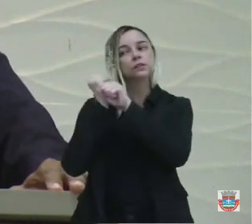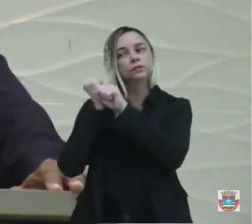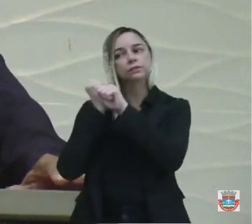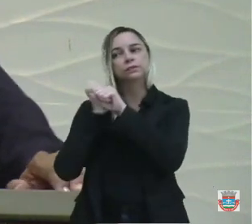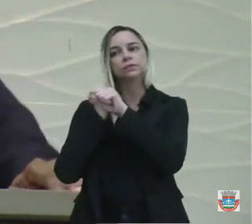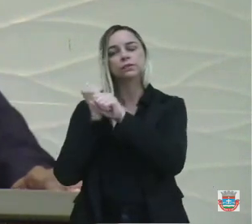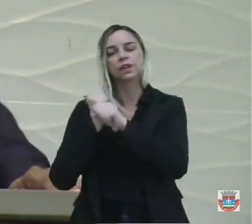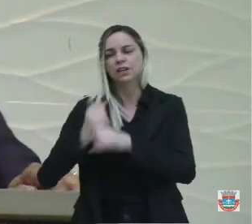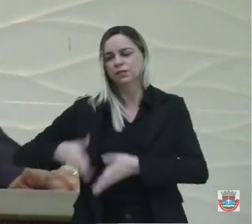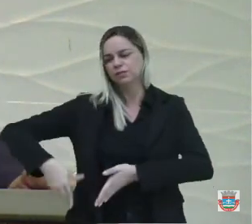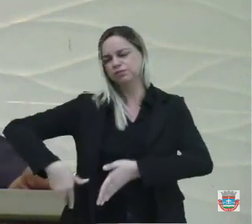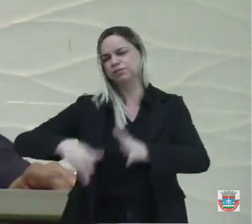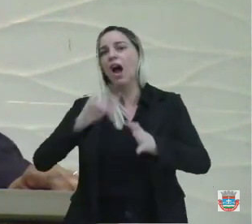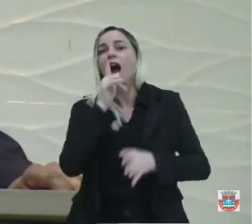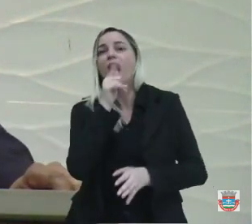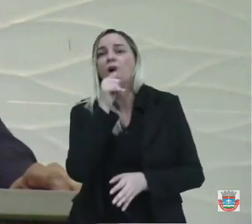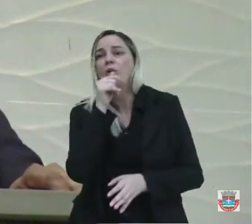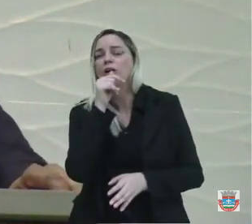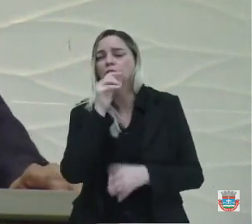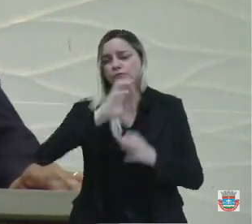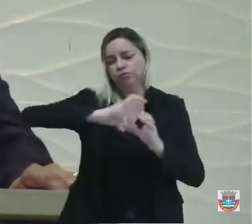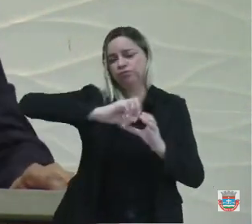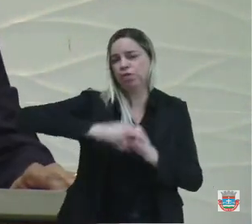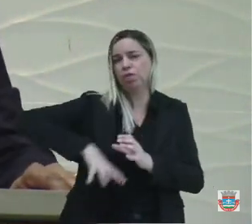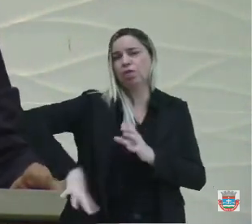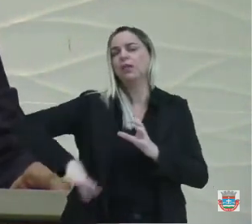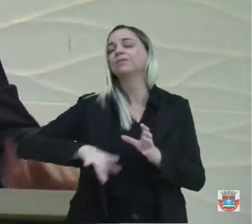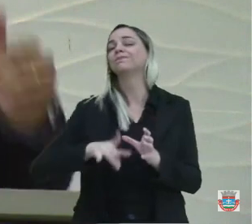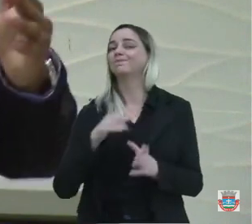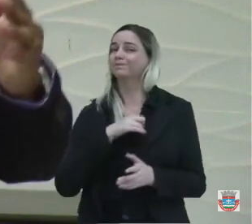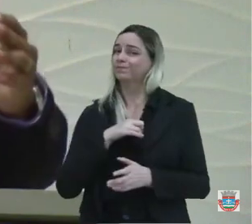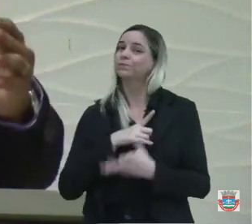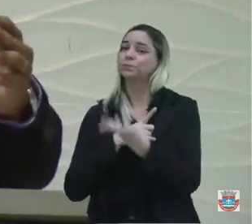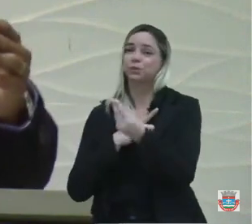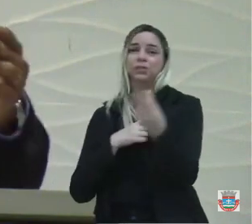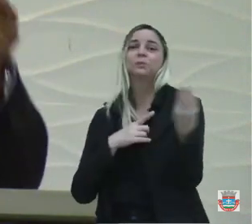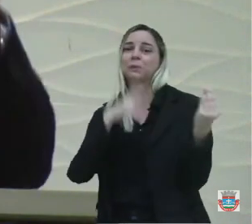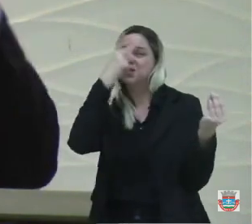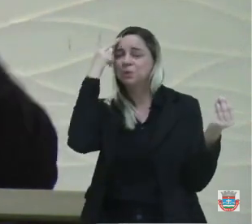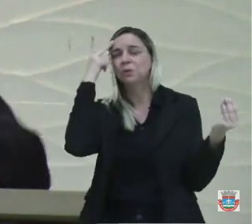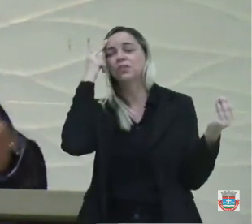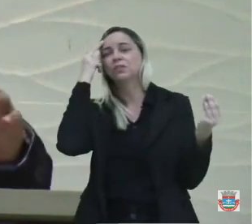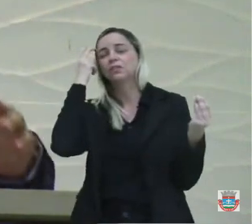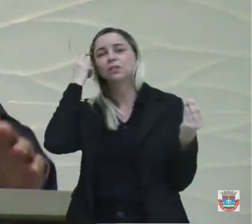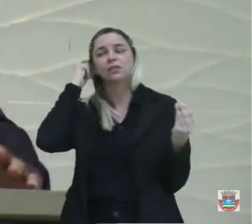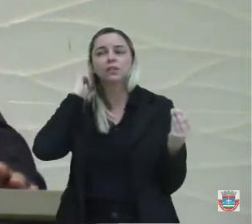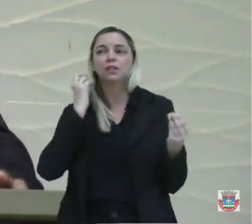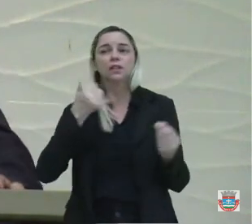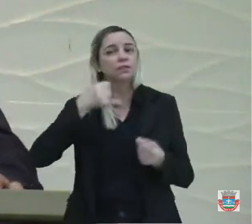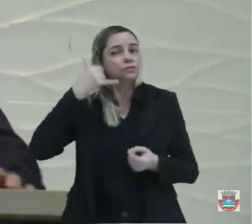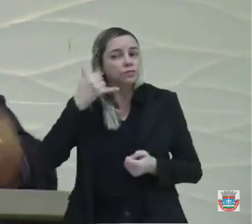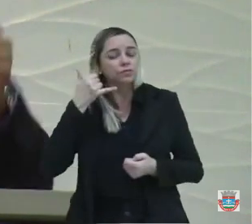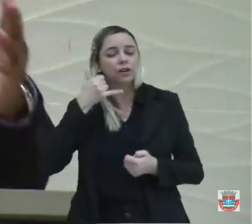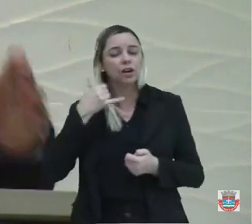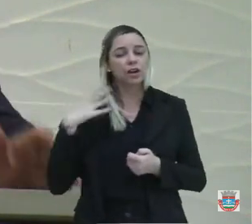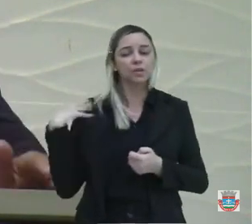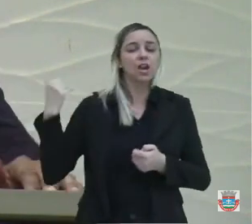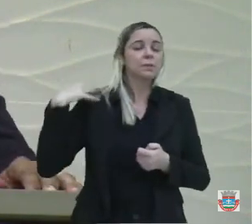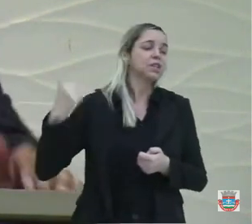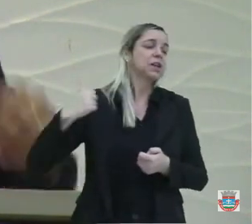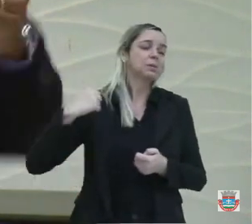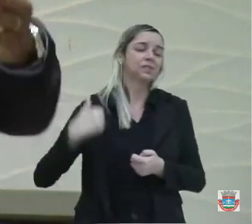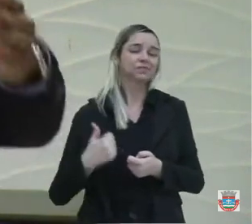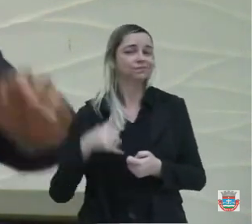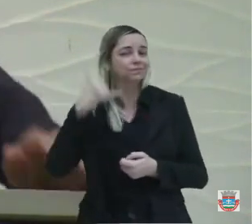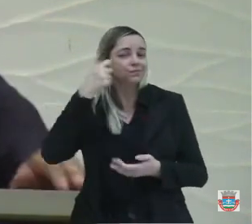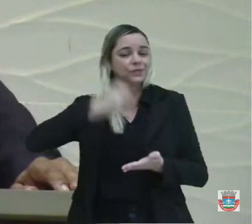de água foi ligada. Então, muita gente liga para esse vereador me cobrando, e